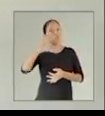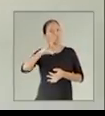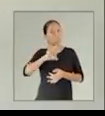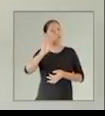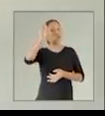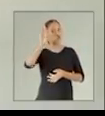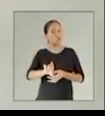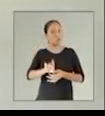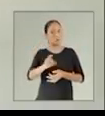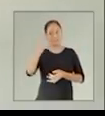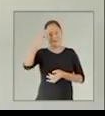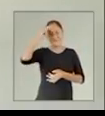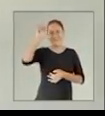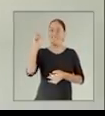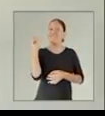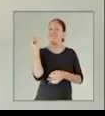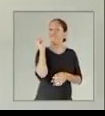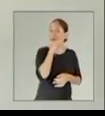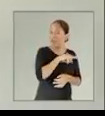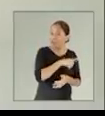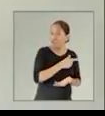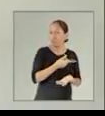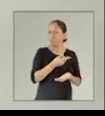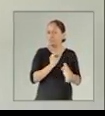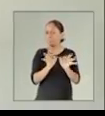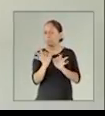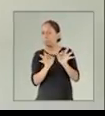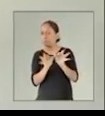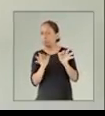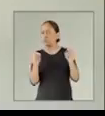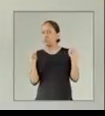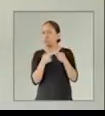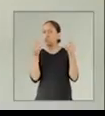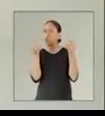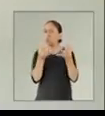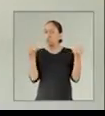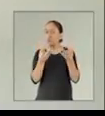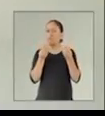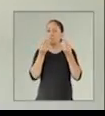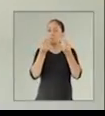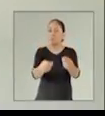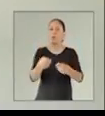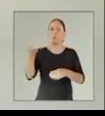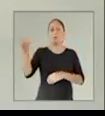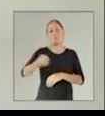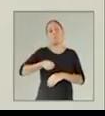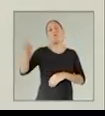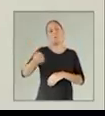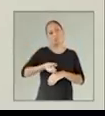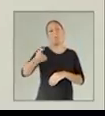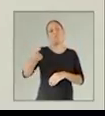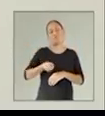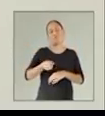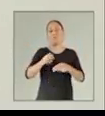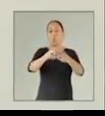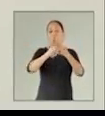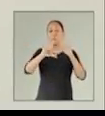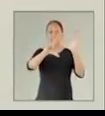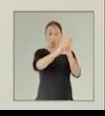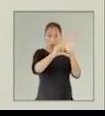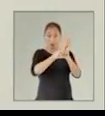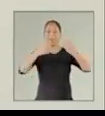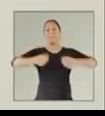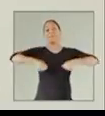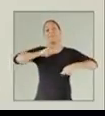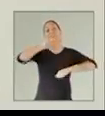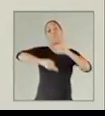direito, evitando fraudes e estabelecendo critérios mais objetivos para a concessão do benefício. É por isso que as leis precisam